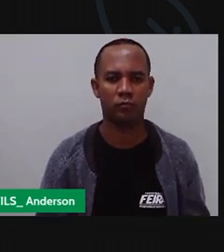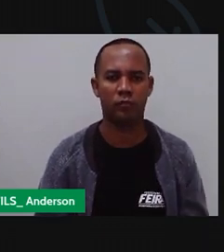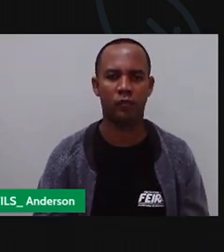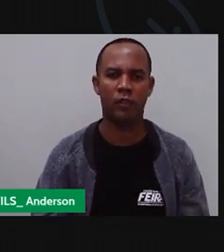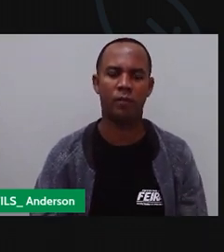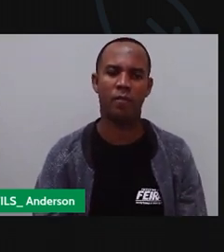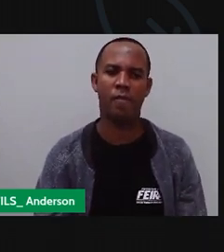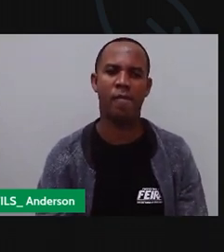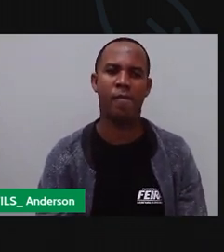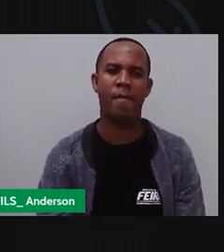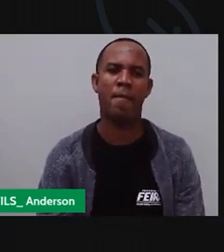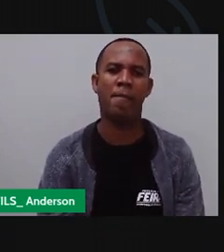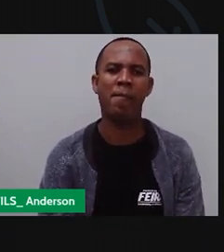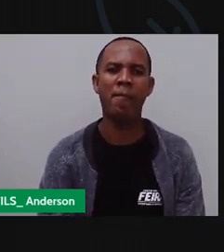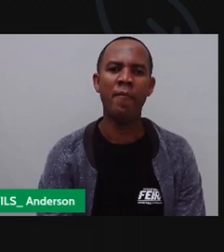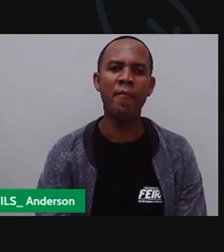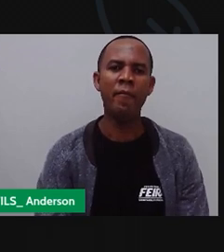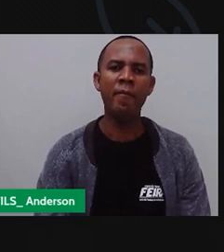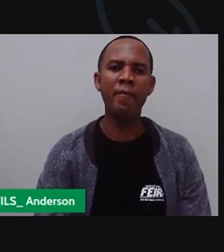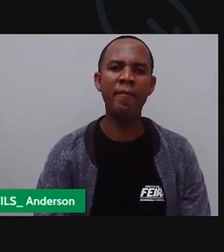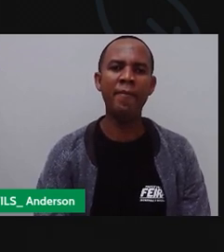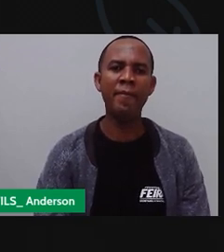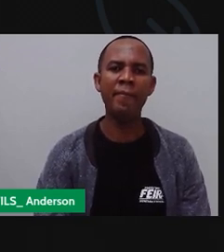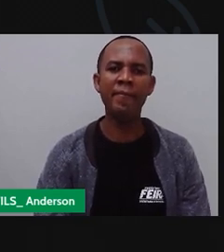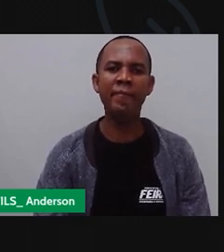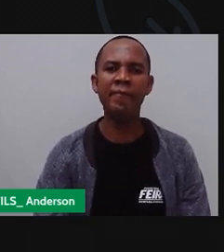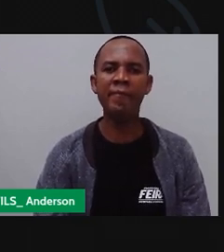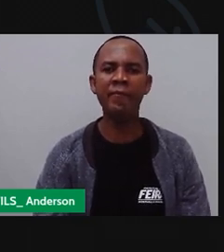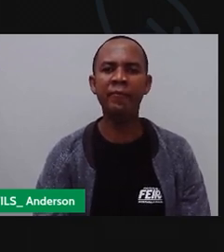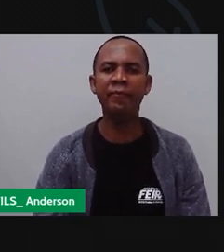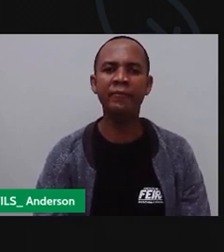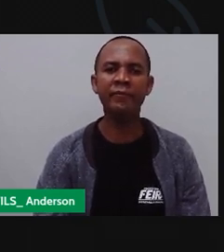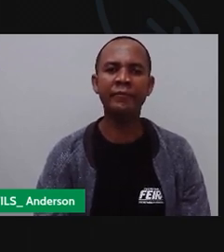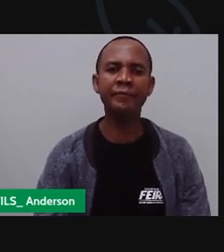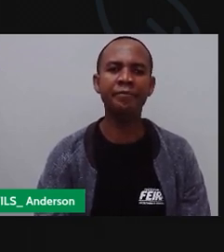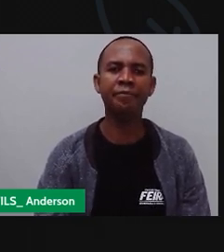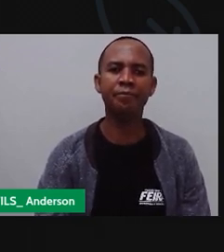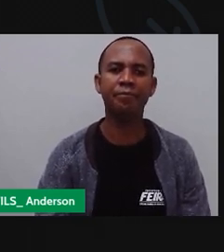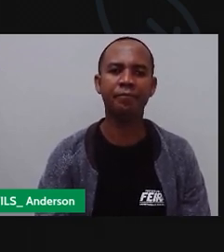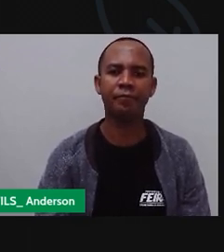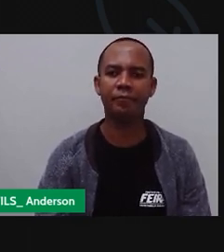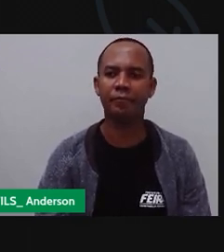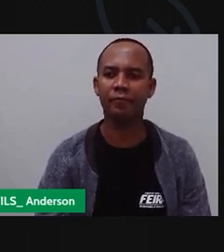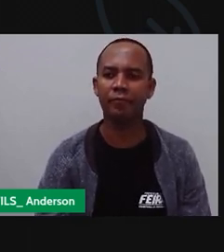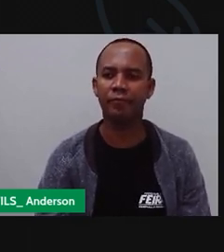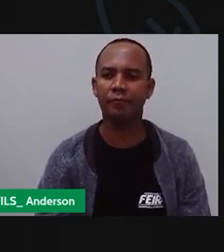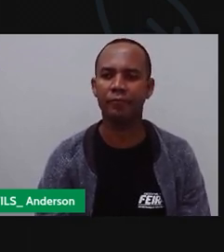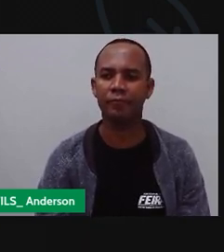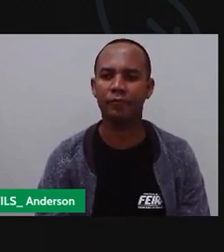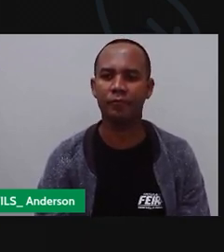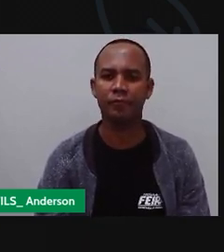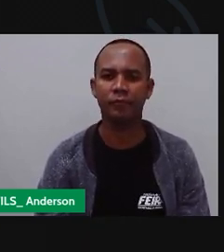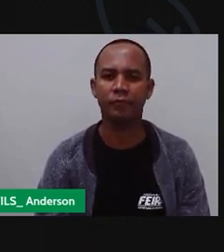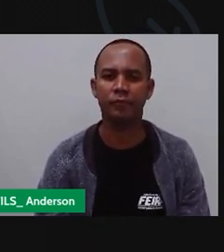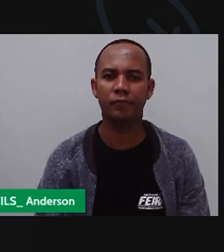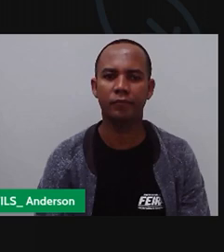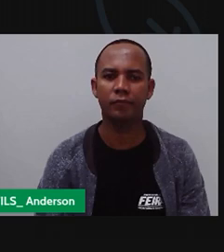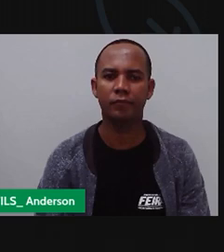só um pouquinho de cola, tá, gente? Para não ficar muito e não sujar. Ou eu posso também vir... Lembra da fita adesiva que a Pró